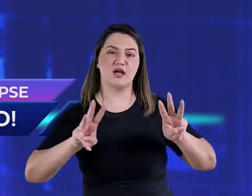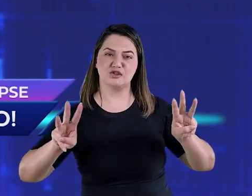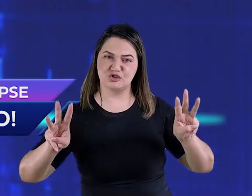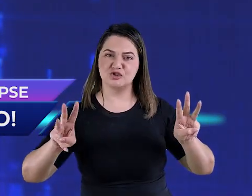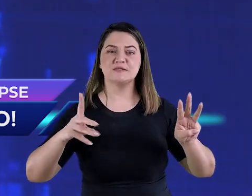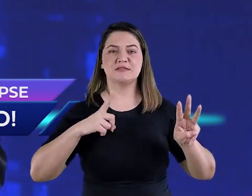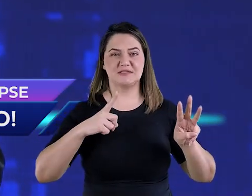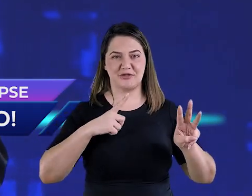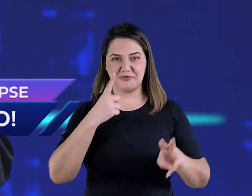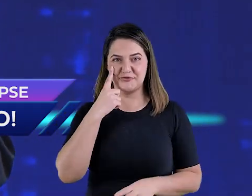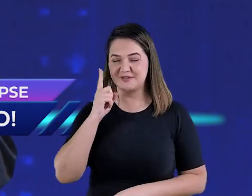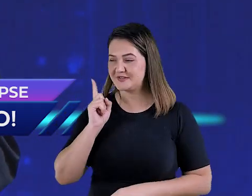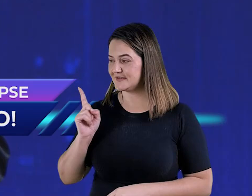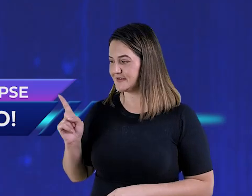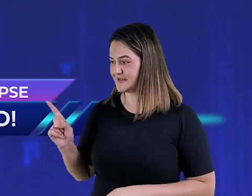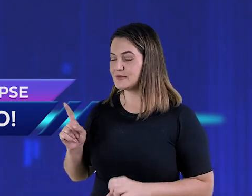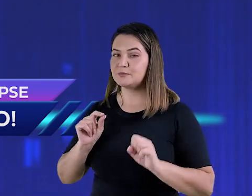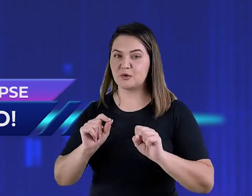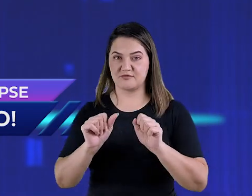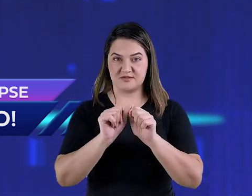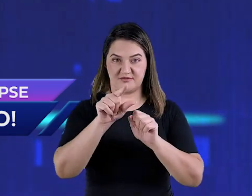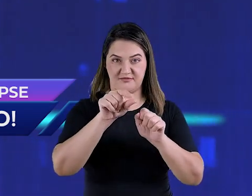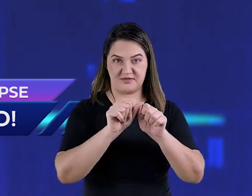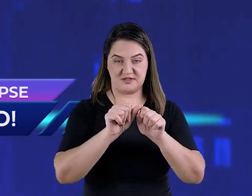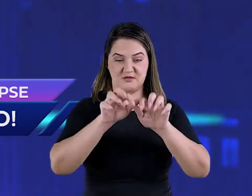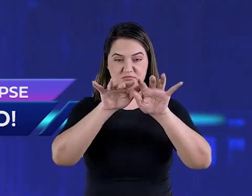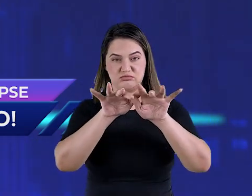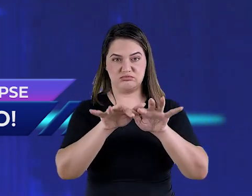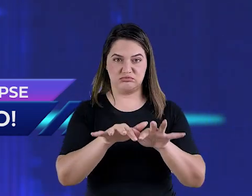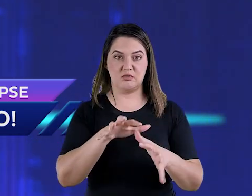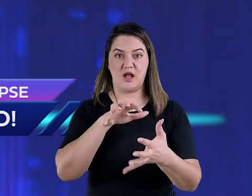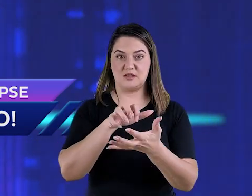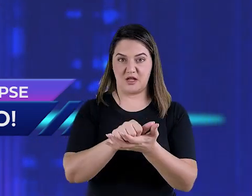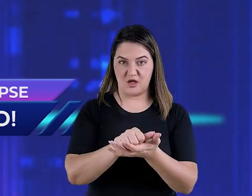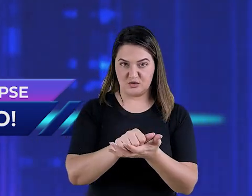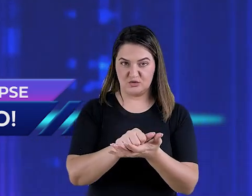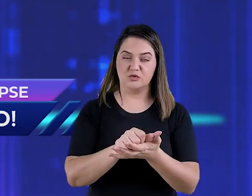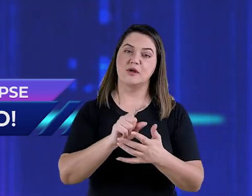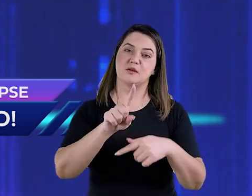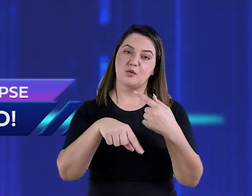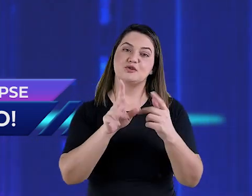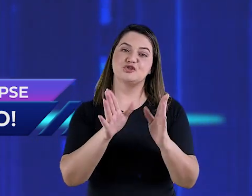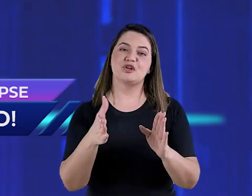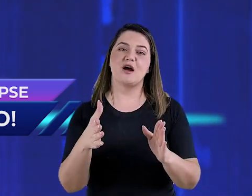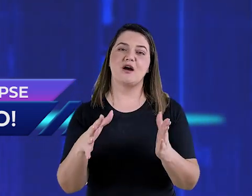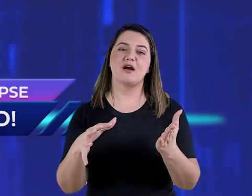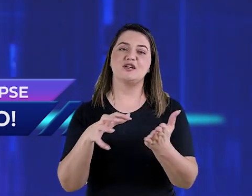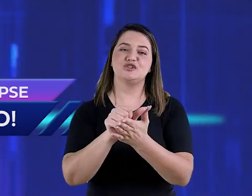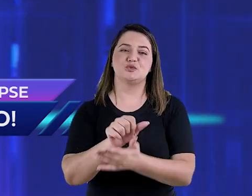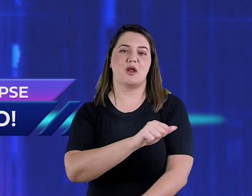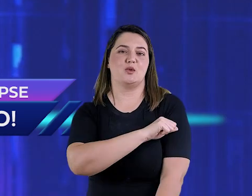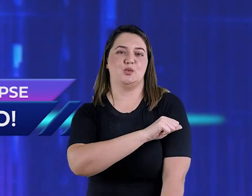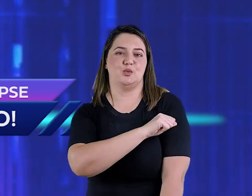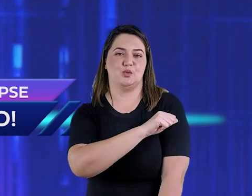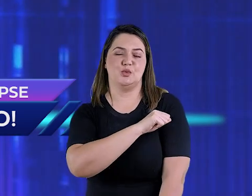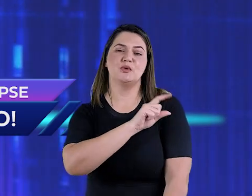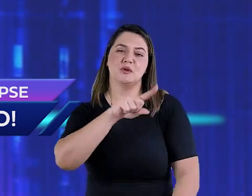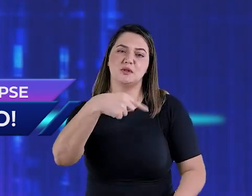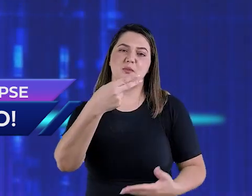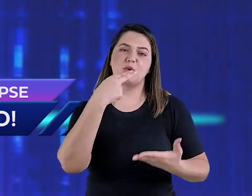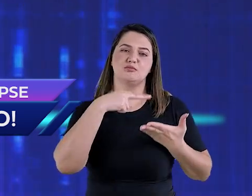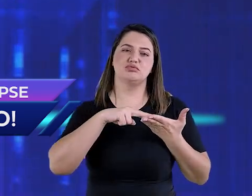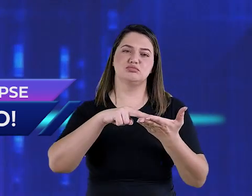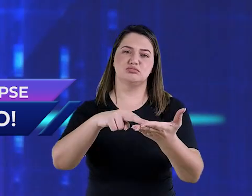site, biblia.com.br, fazer um pequeno registro e você já será aluno da nossa escola bíblica. E nós vamos mandar para